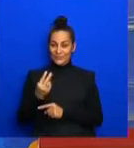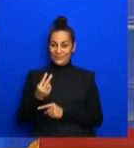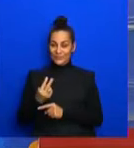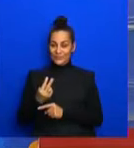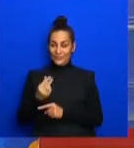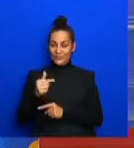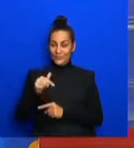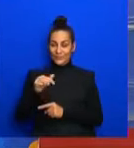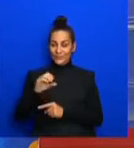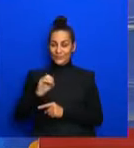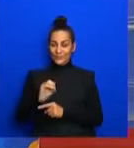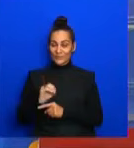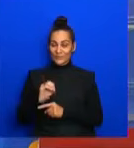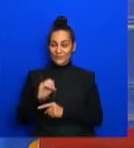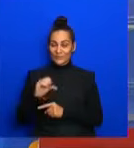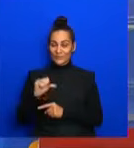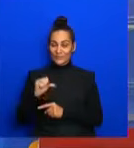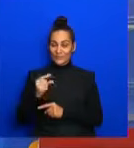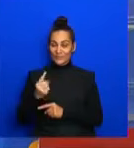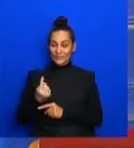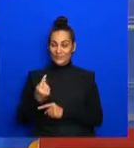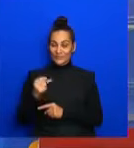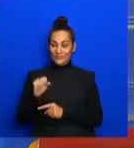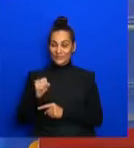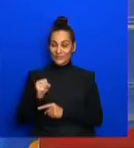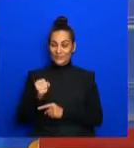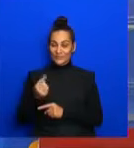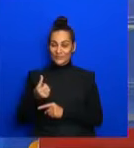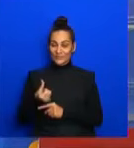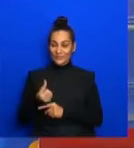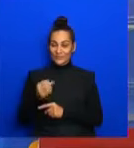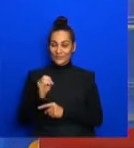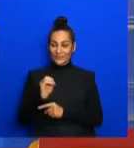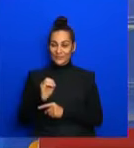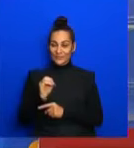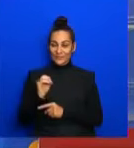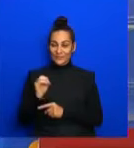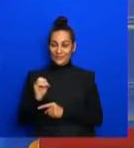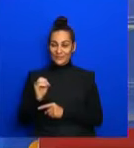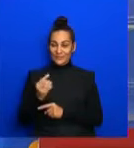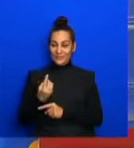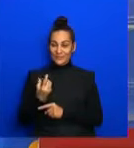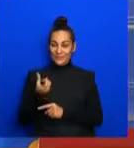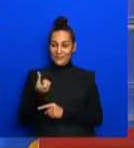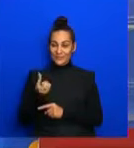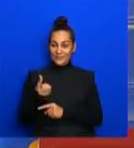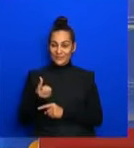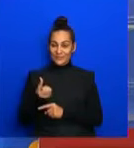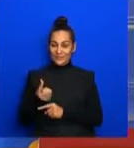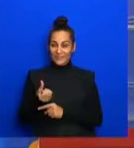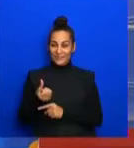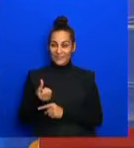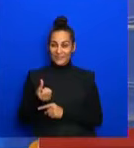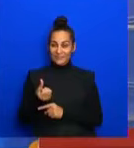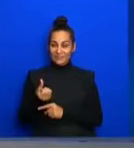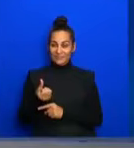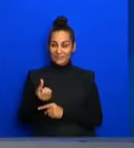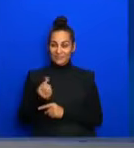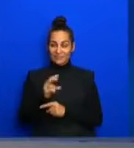85, 32, 70, 91, 86, 00 e